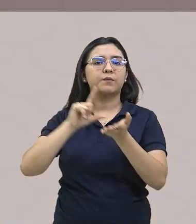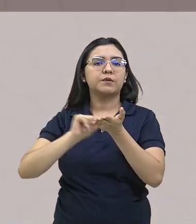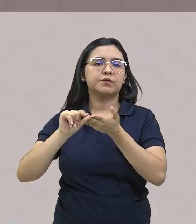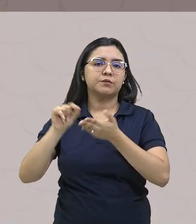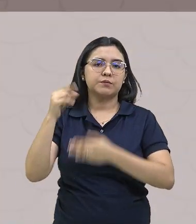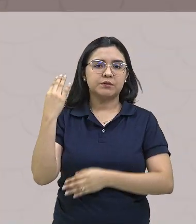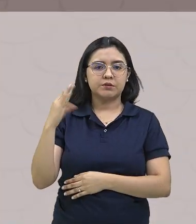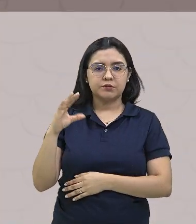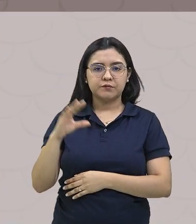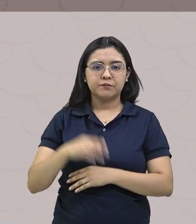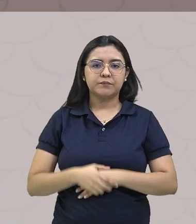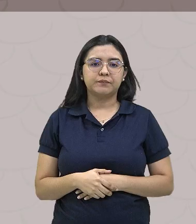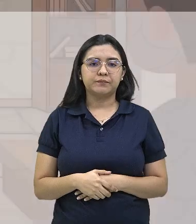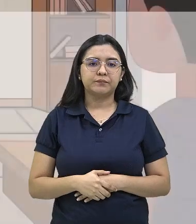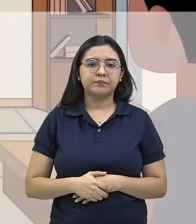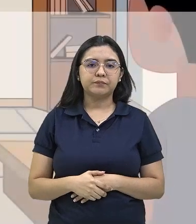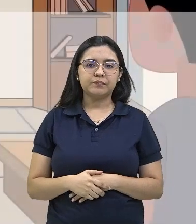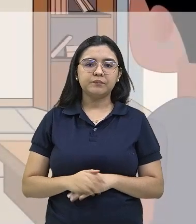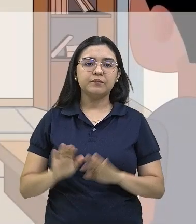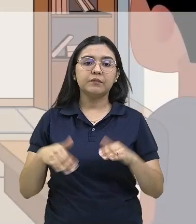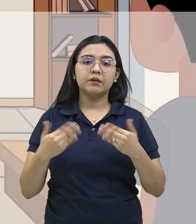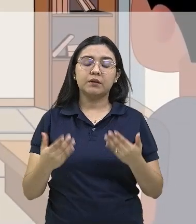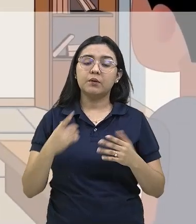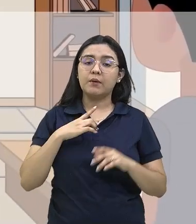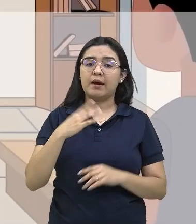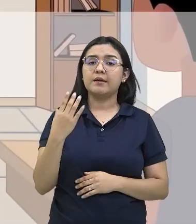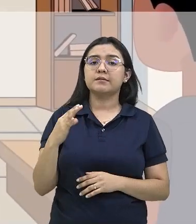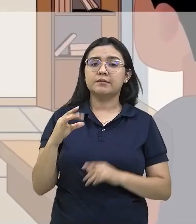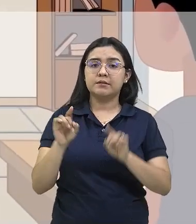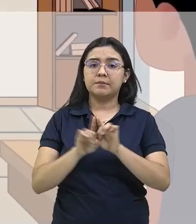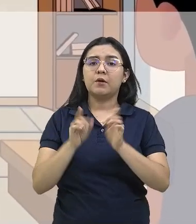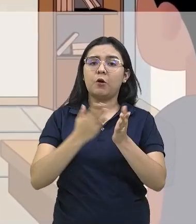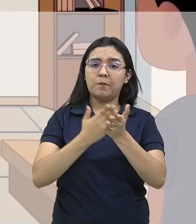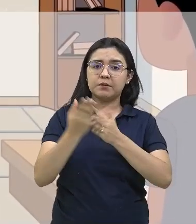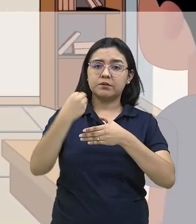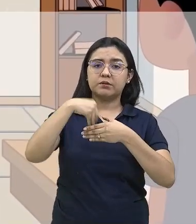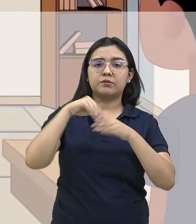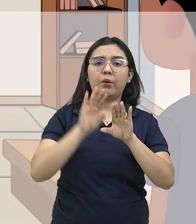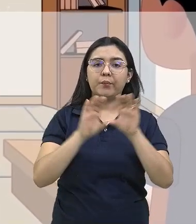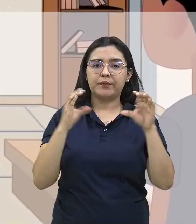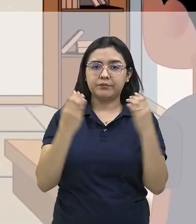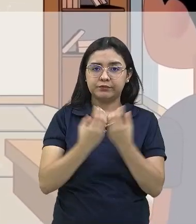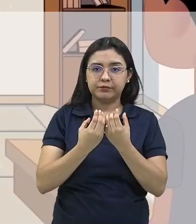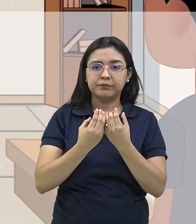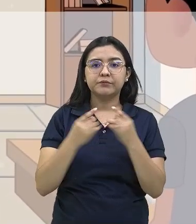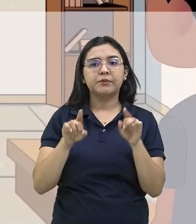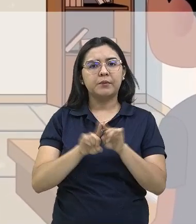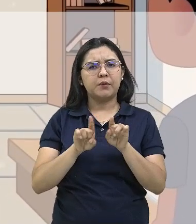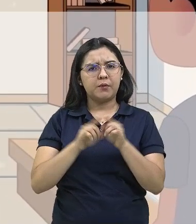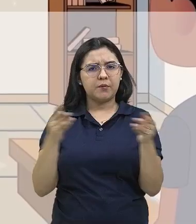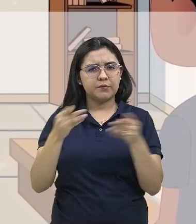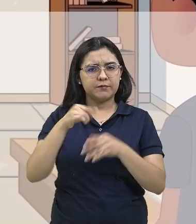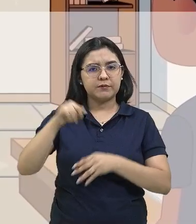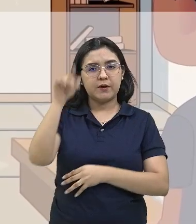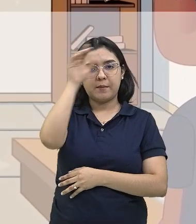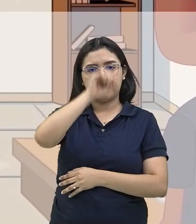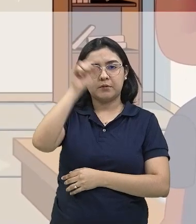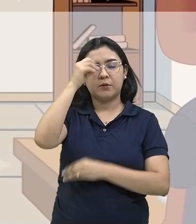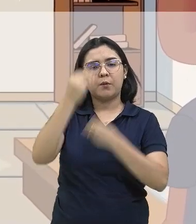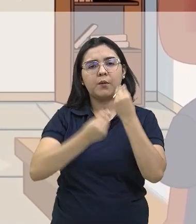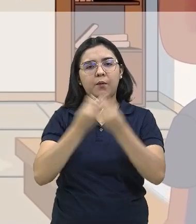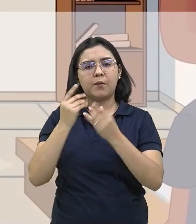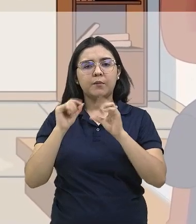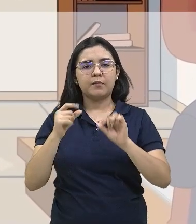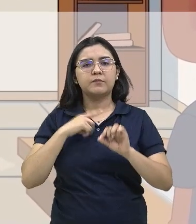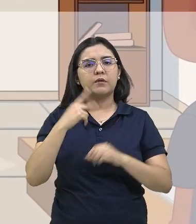científico. A ciência também nasce na nossa comunidade. E hoje você vai aprender como